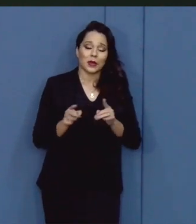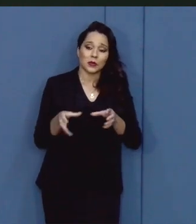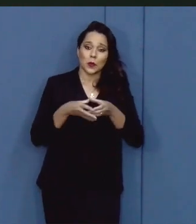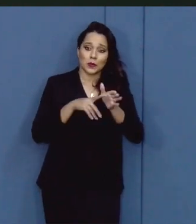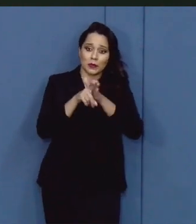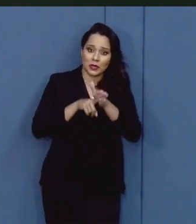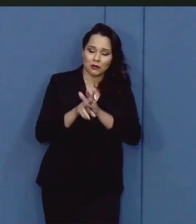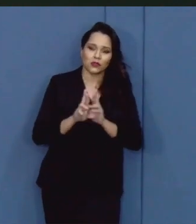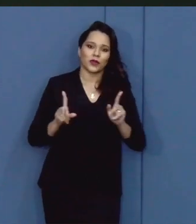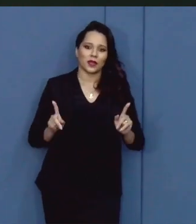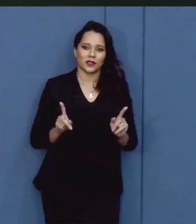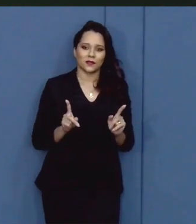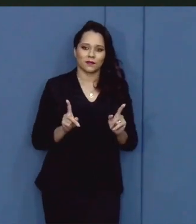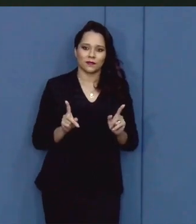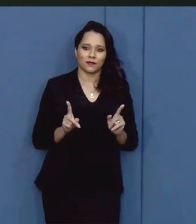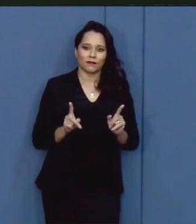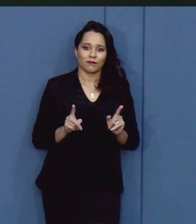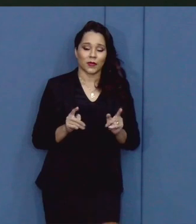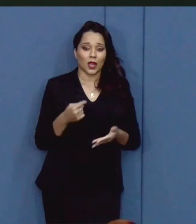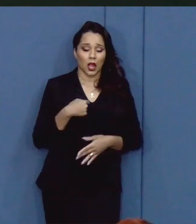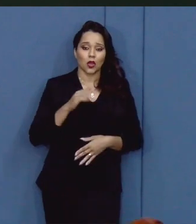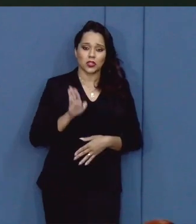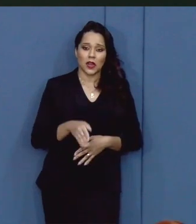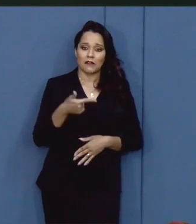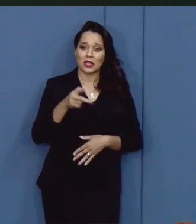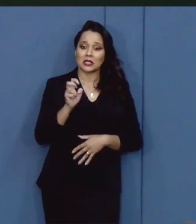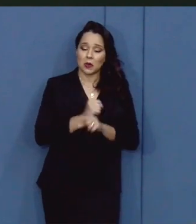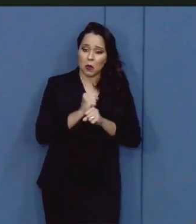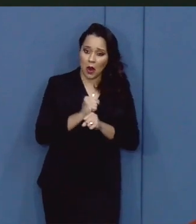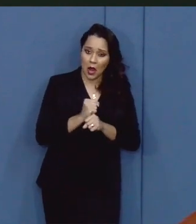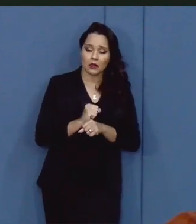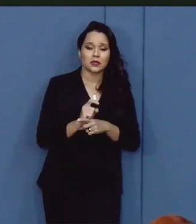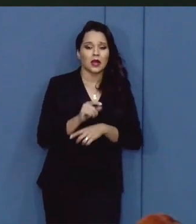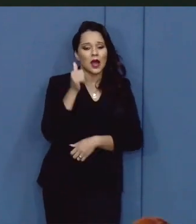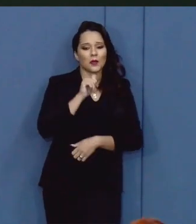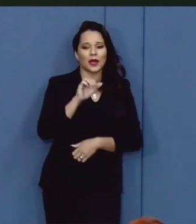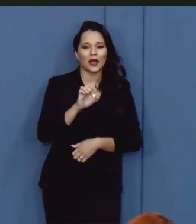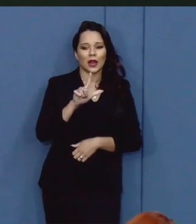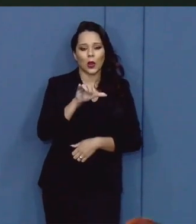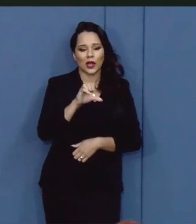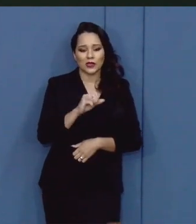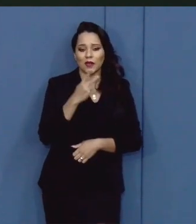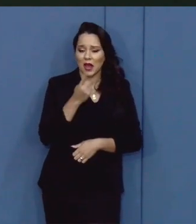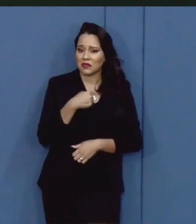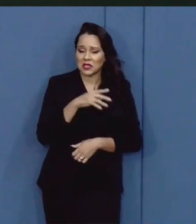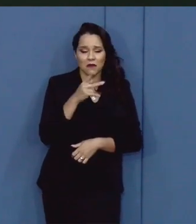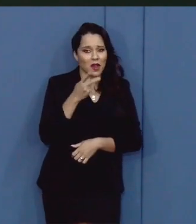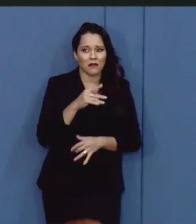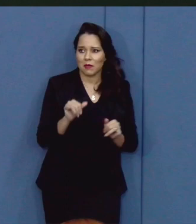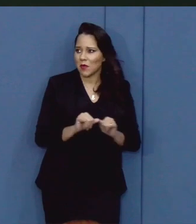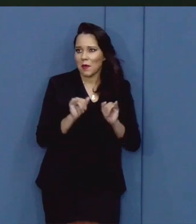comitês de peritos é diferente. Né? Apesar de que eu estava lá nos 25 anos, a Heloísa, sempre quando a Heloísa falava, se eu falava